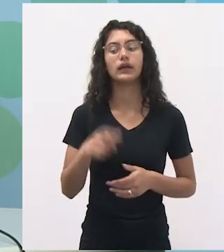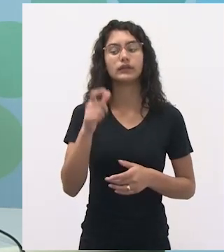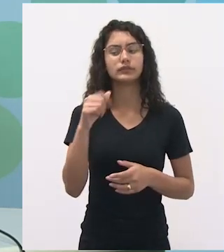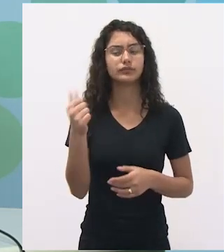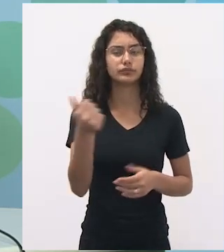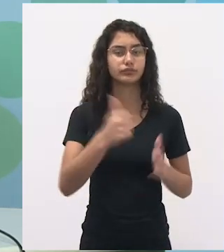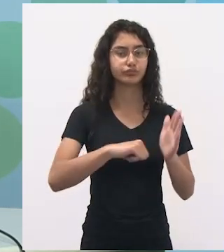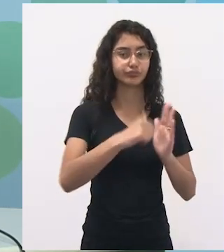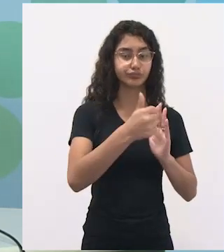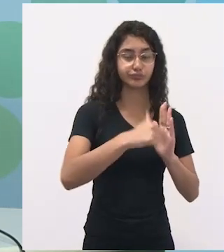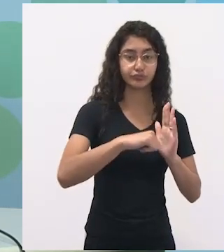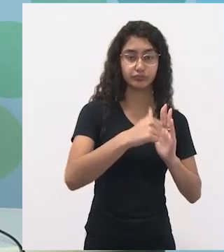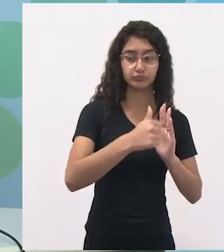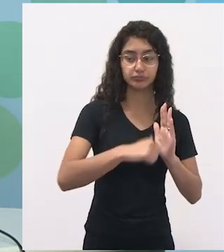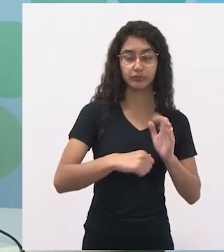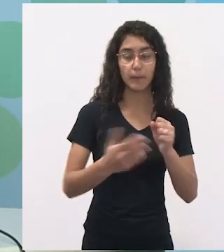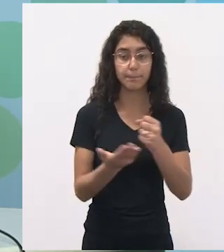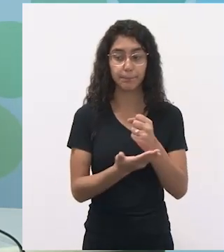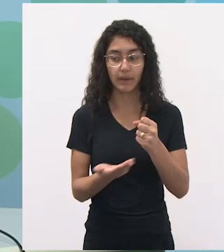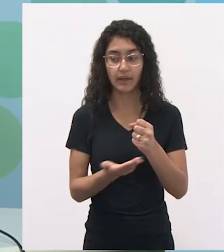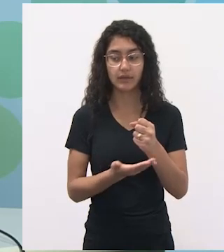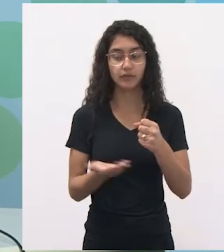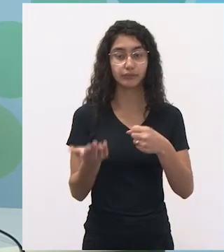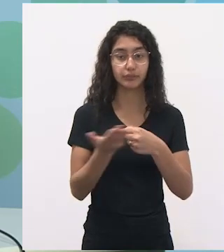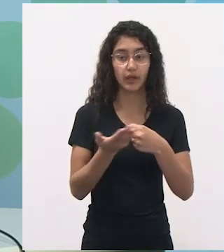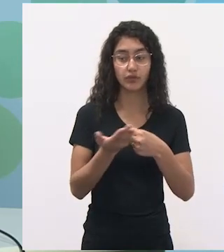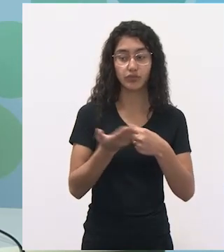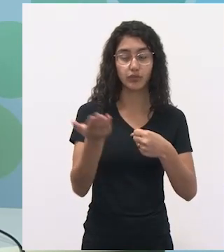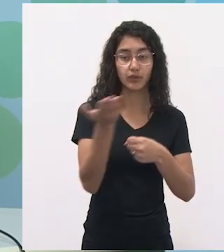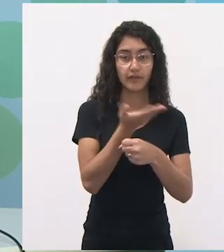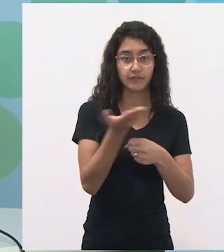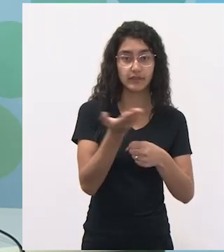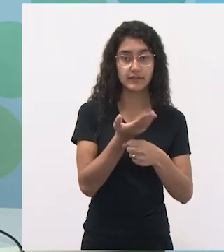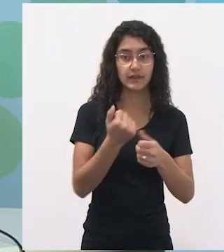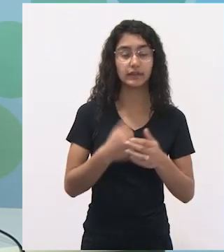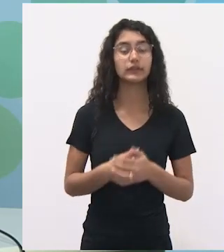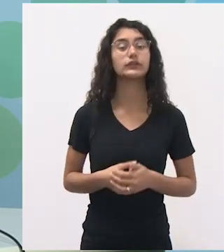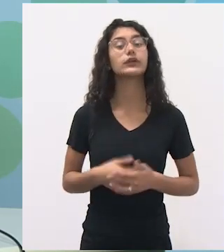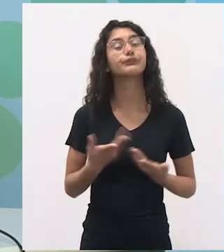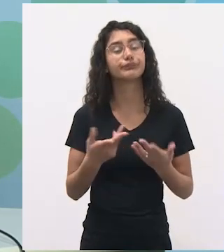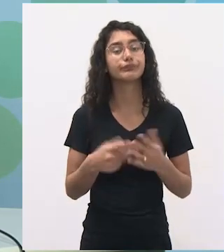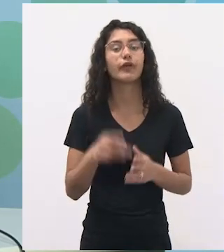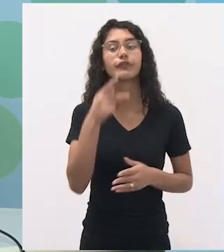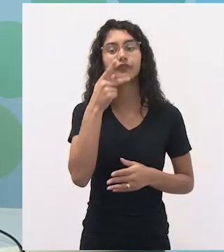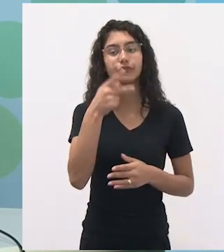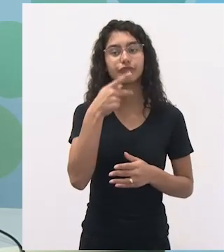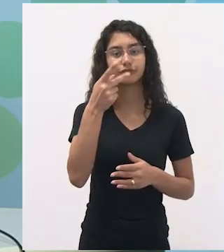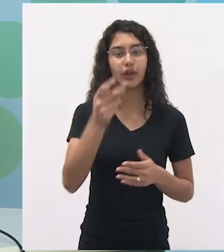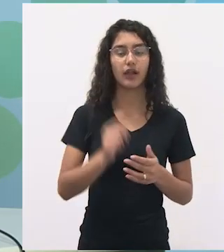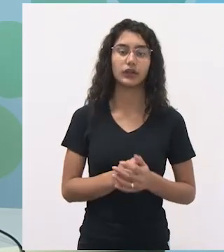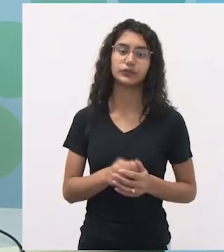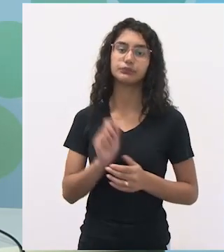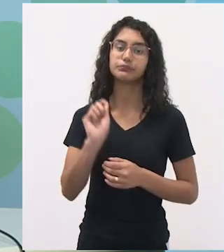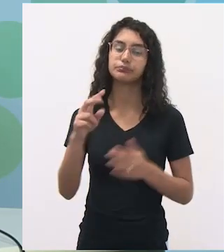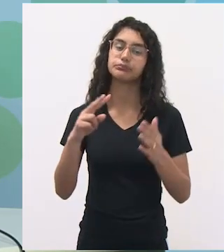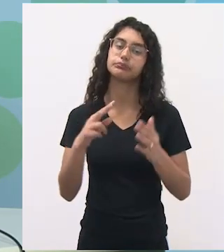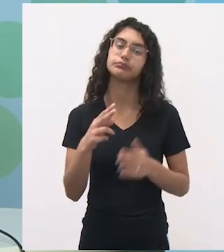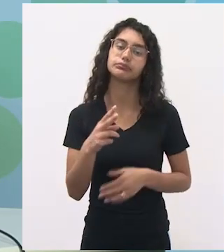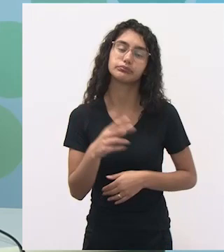níveis, básico, proficiente e avançado. Então, ela coloca para nós aqui a sugestão dela. Achei bem interessante,